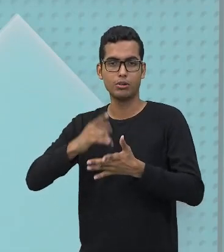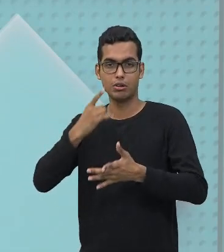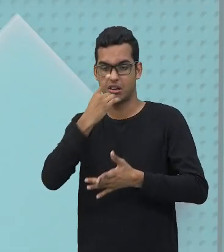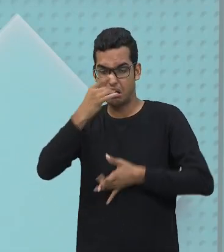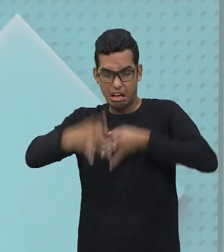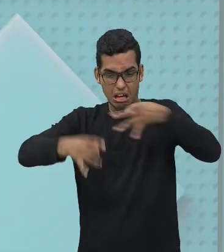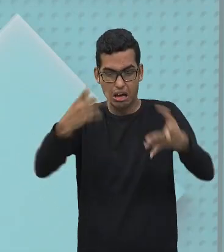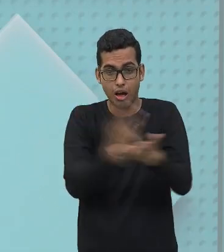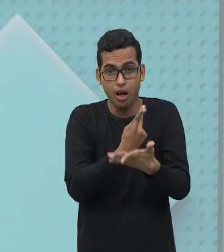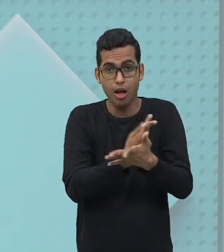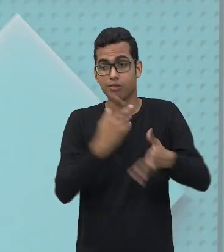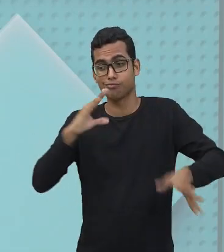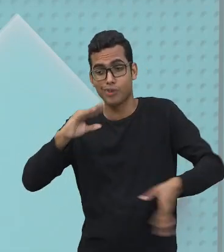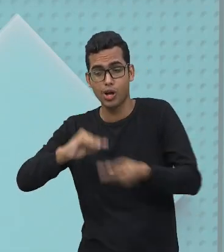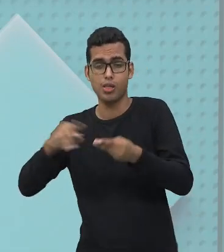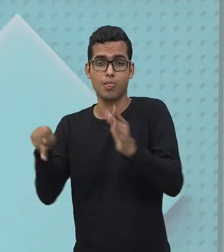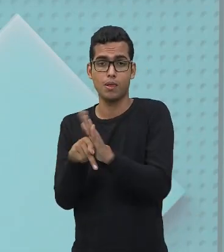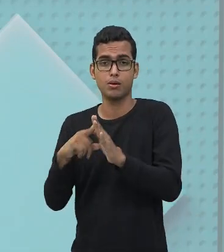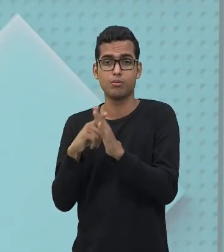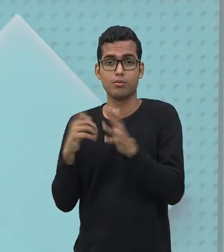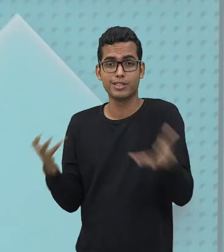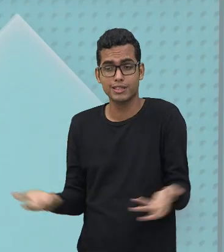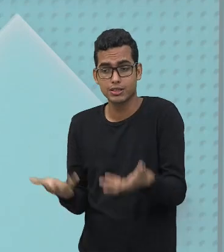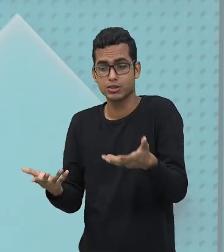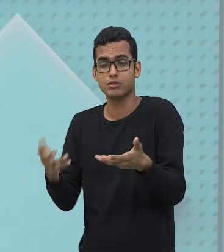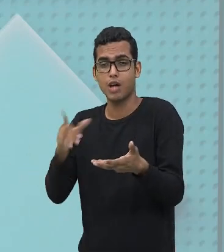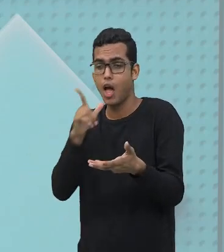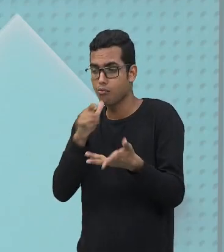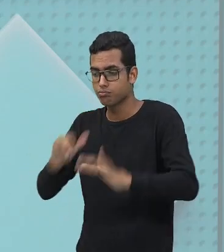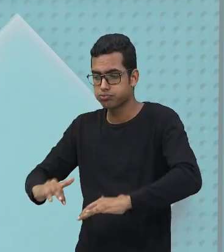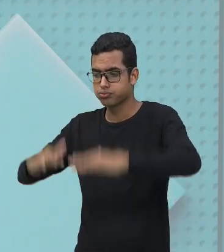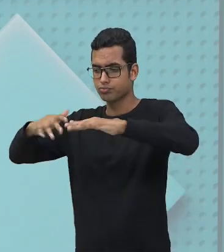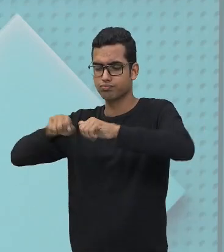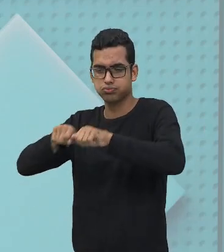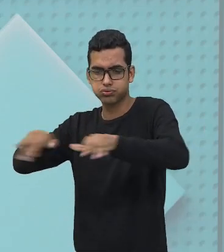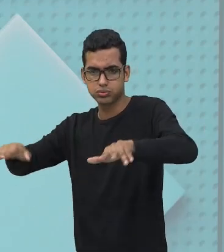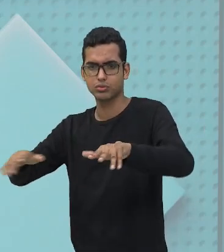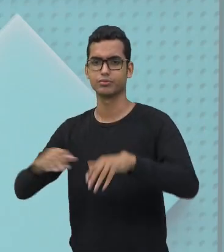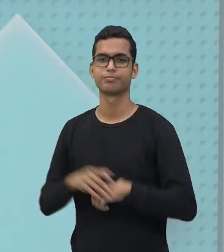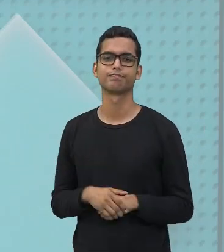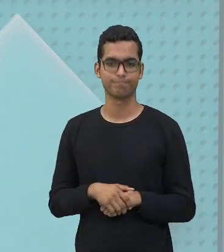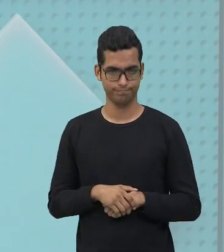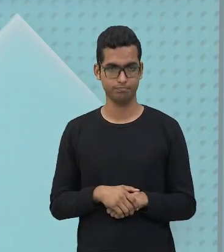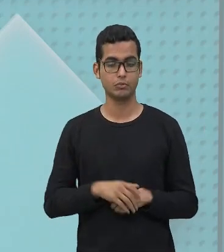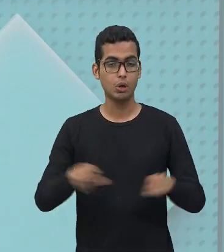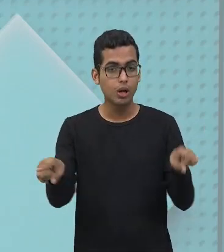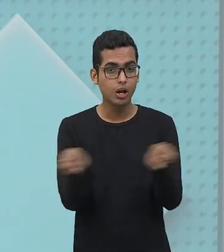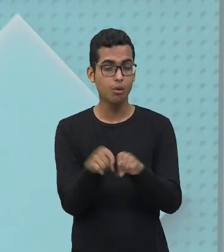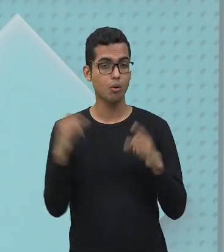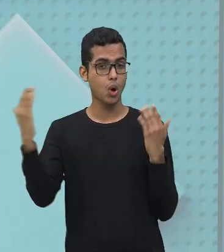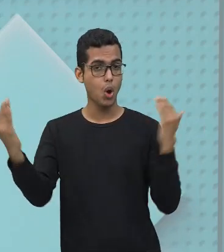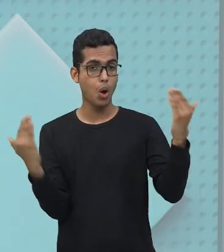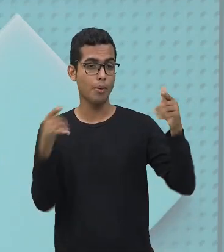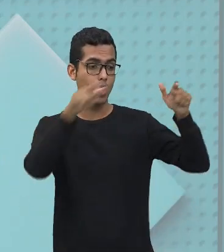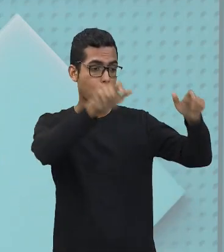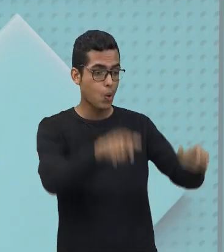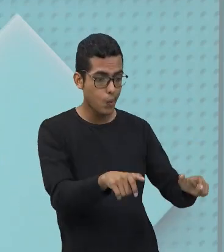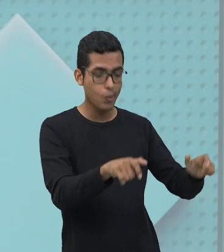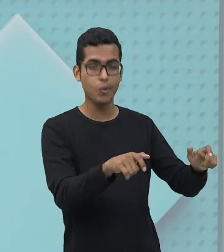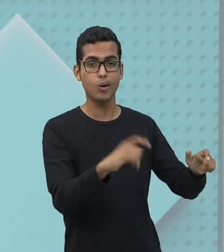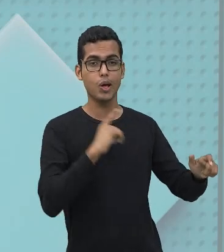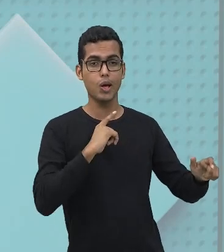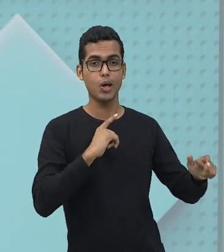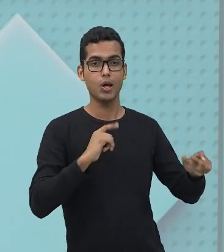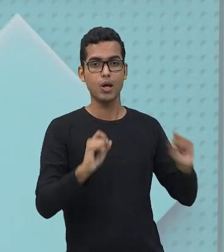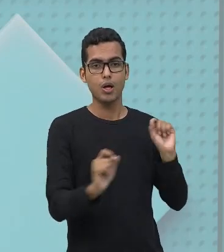meu texto, eu vou exemplificar lugares que ficam inundados, eu vou comparar com lugares que não inundam porque